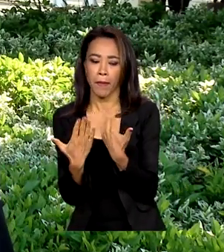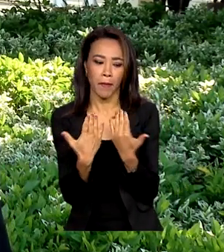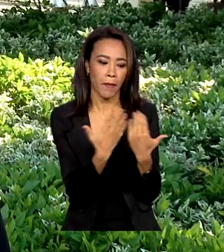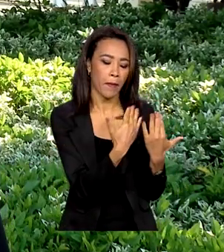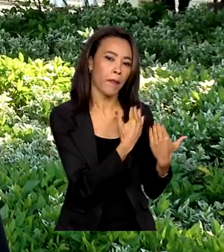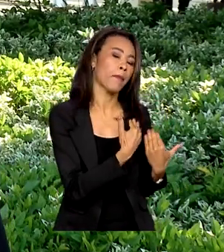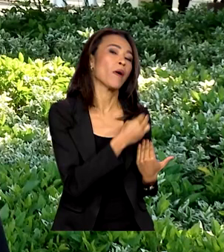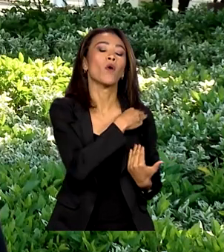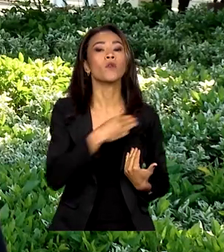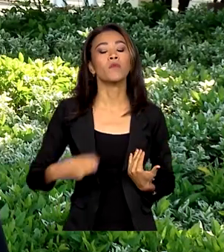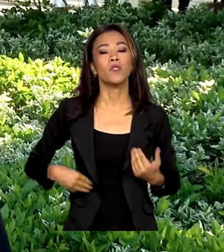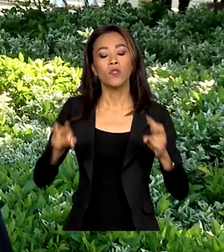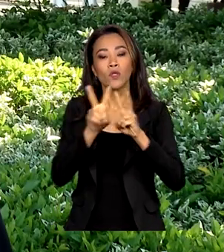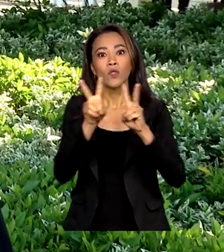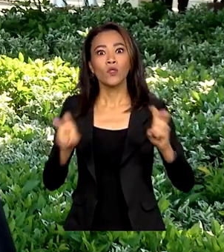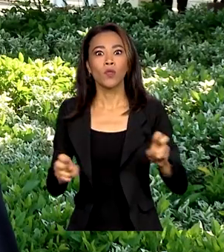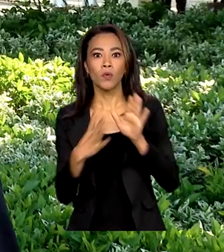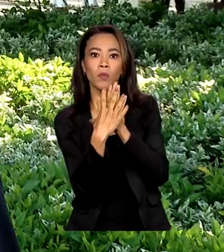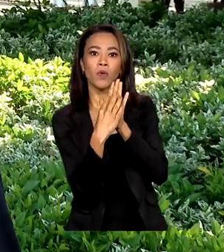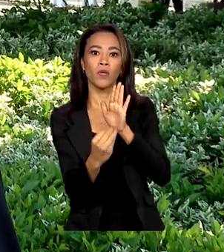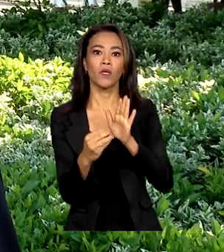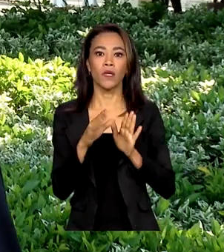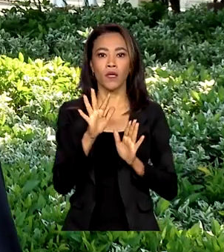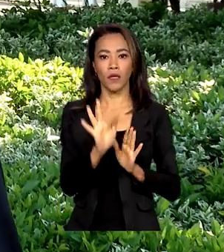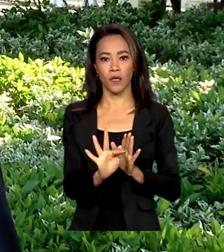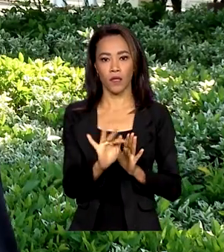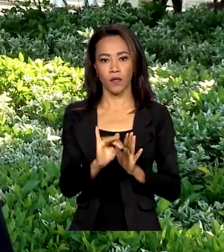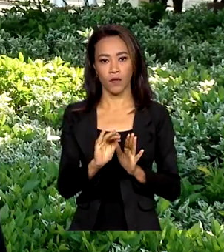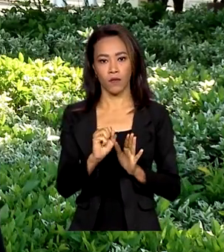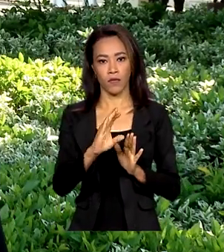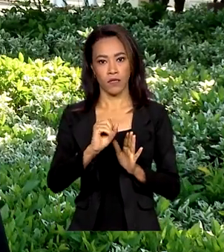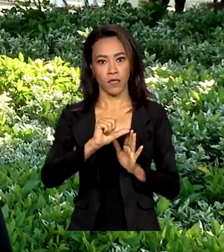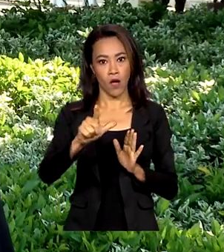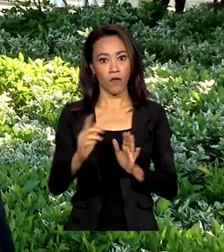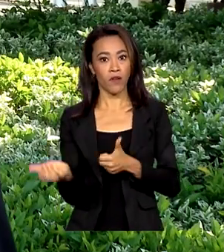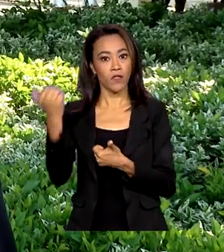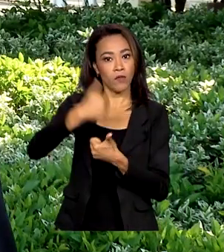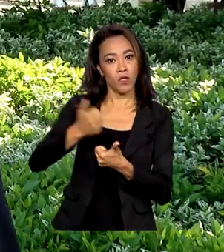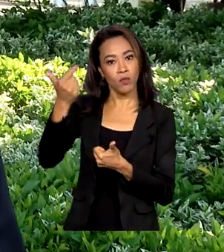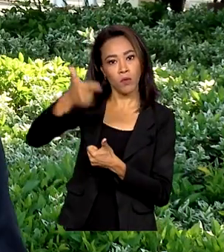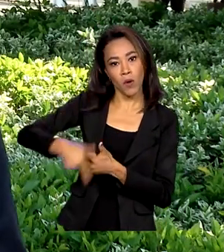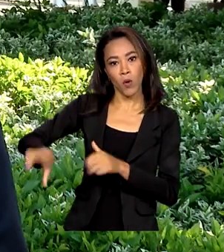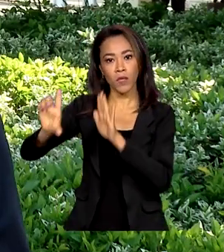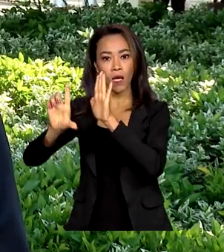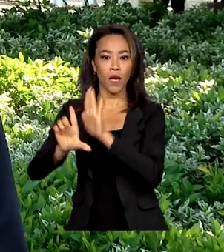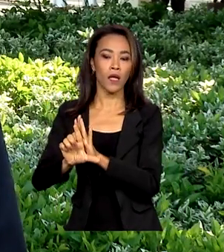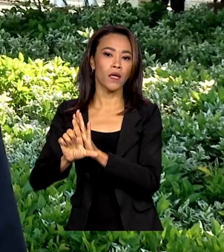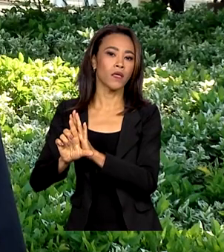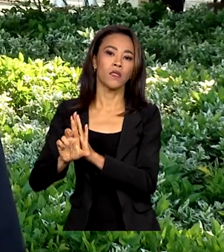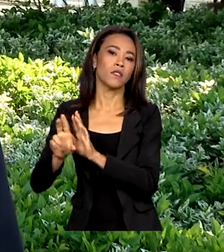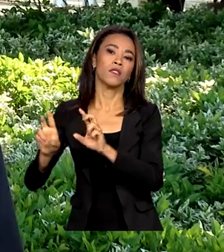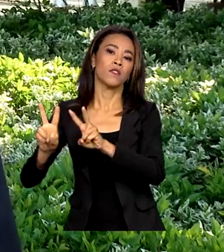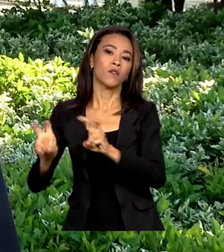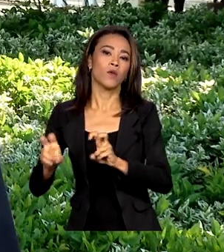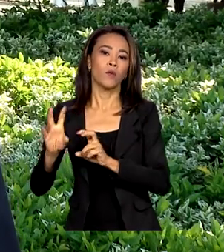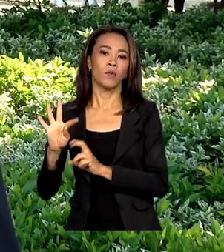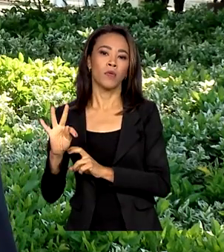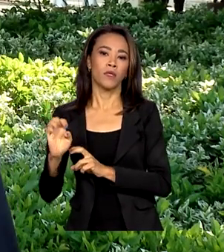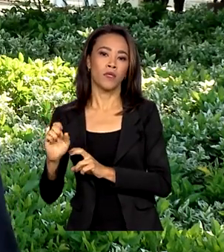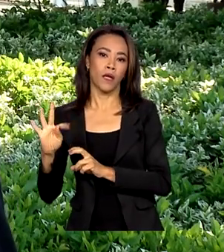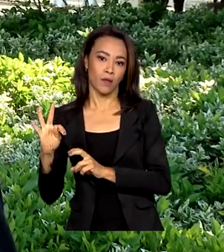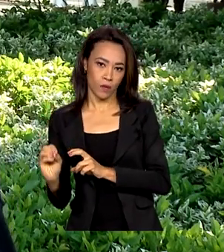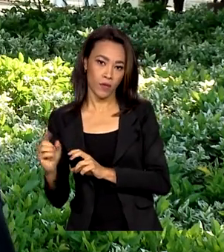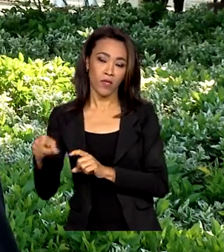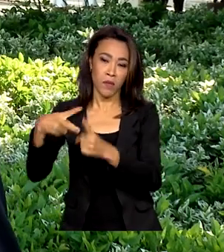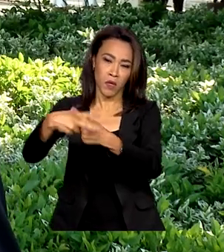âncora fiscal, né, que vai ficar no lugar da lei de tetos e corrige os gastos federais, né, a partir da variação da inflação.